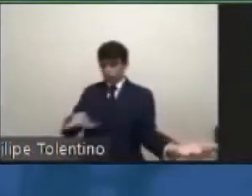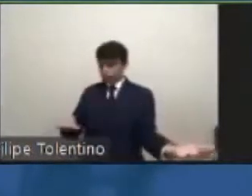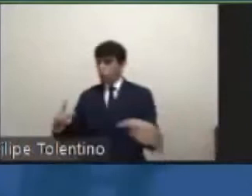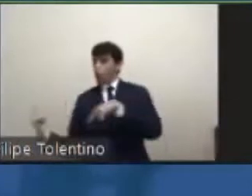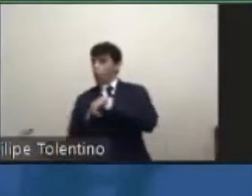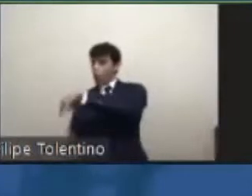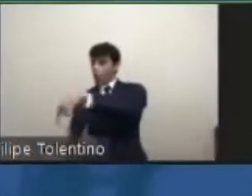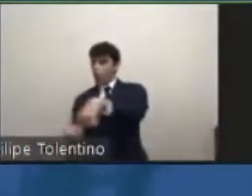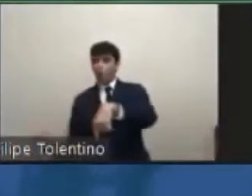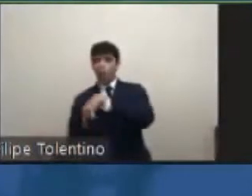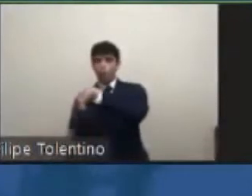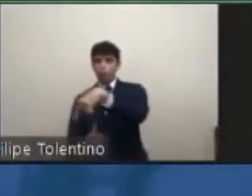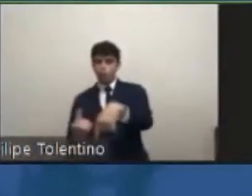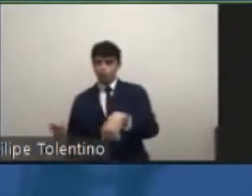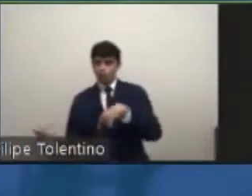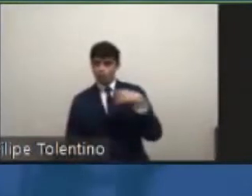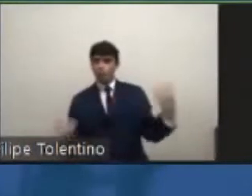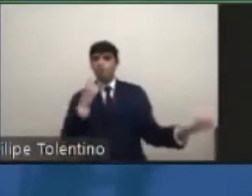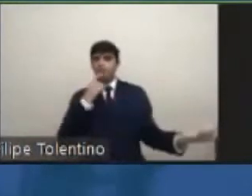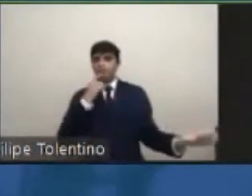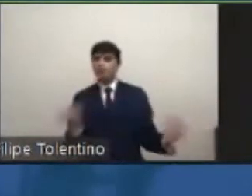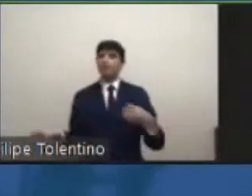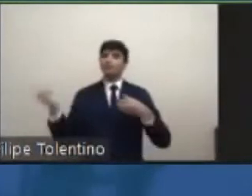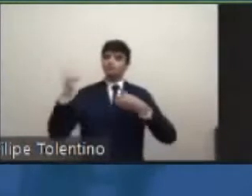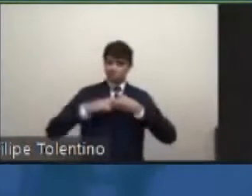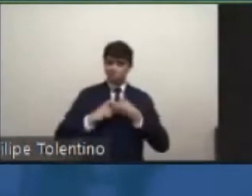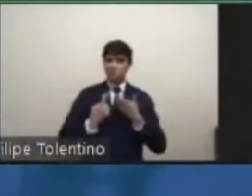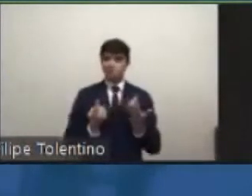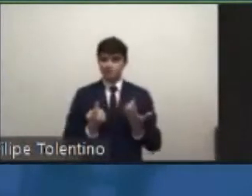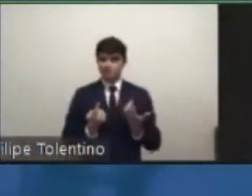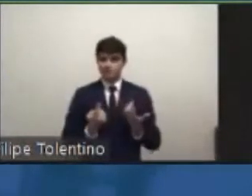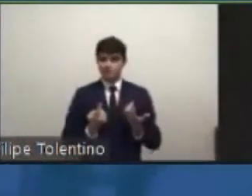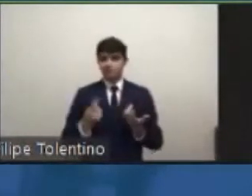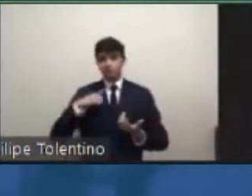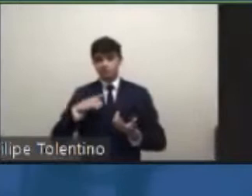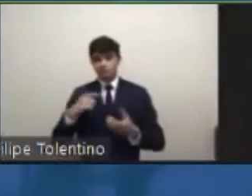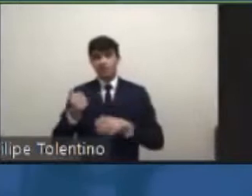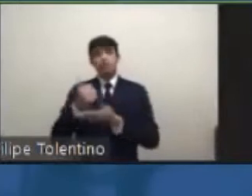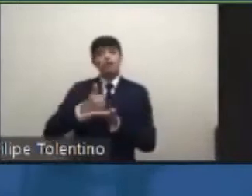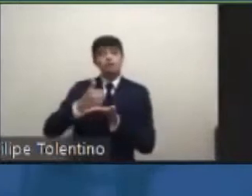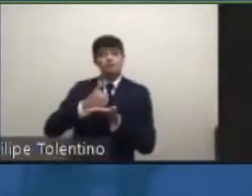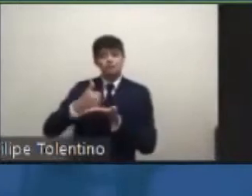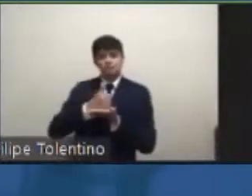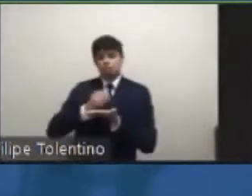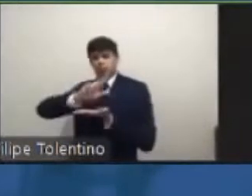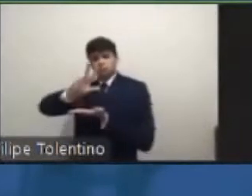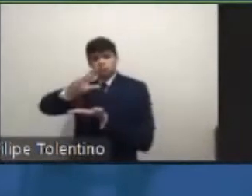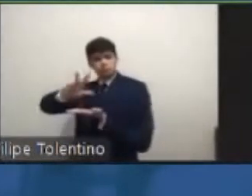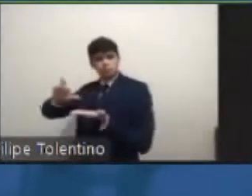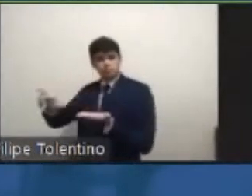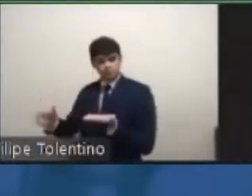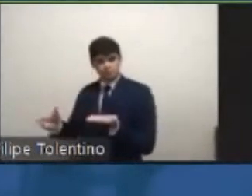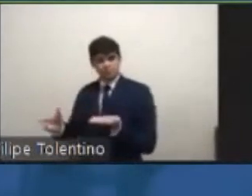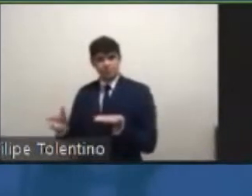técnicas e equipamentos que são, pela nossa experiência com esses pacientes, aceitáveis para eles. Entre outros medicamentos também que